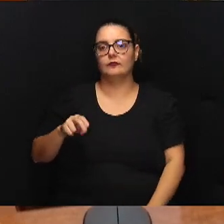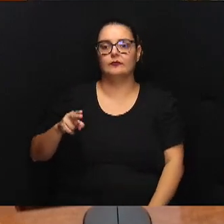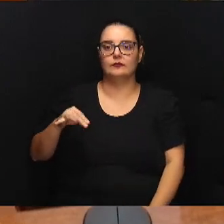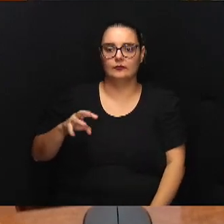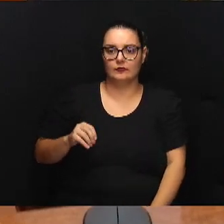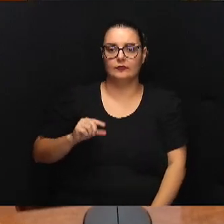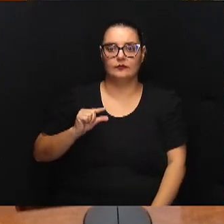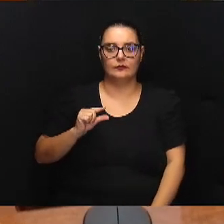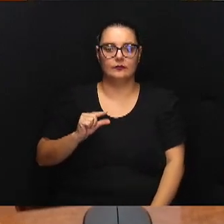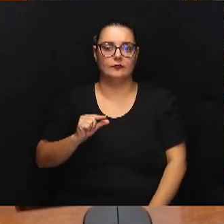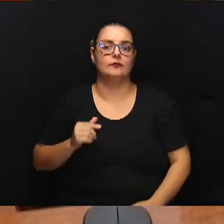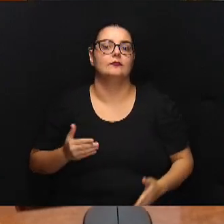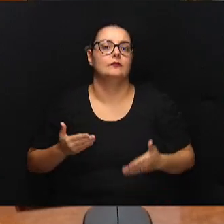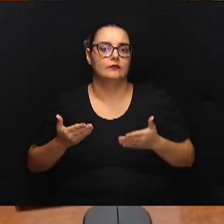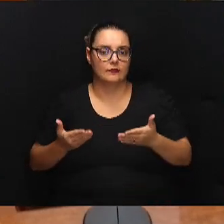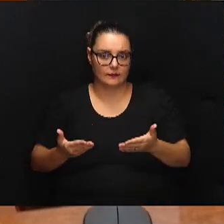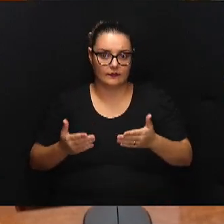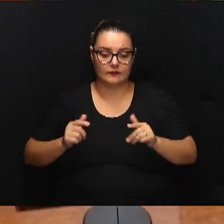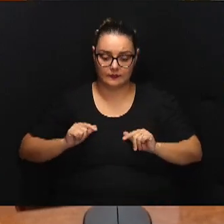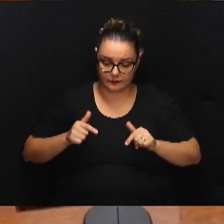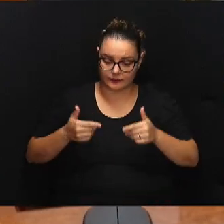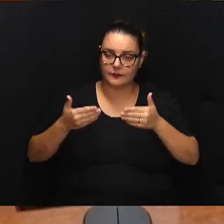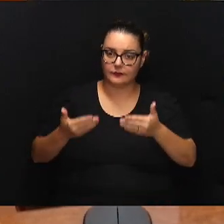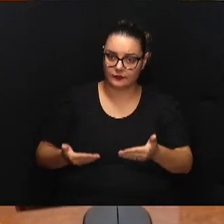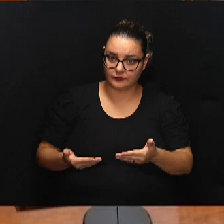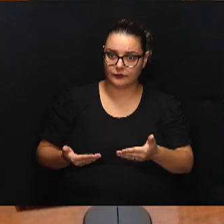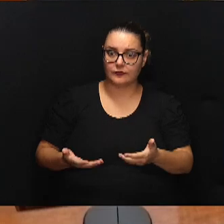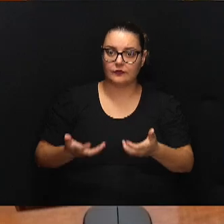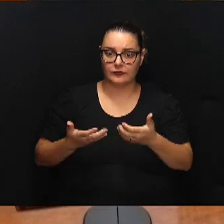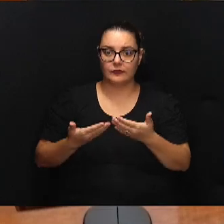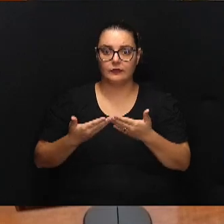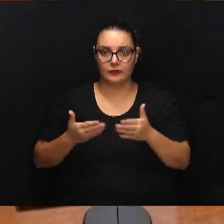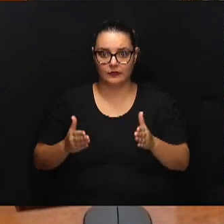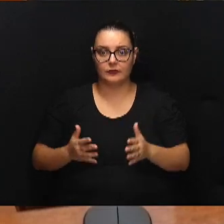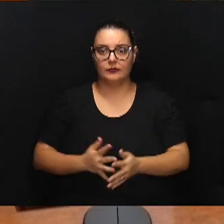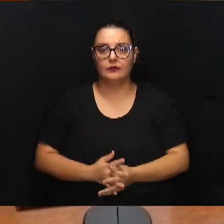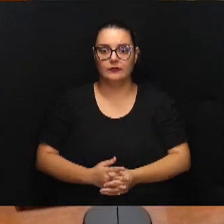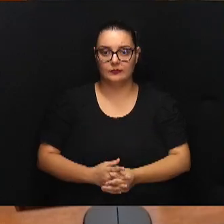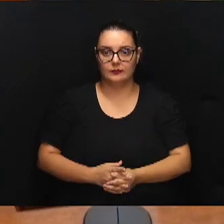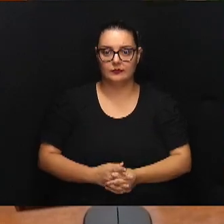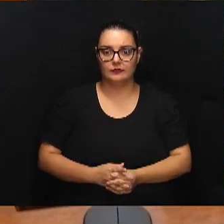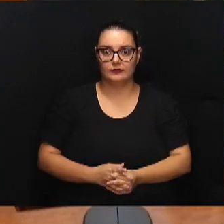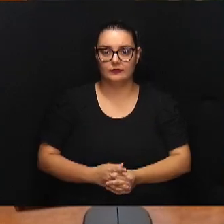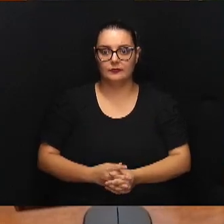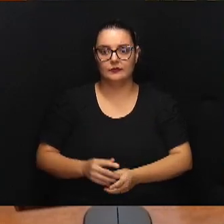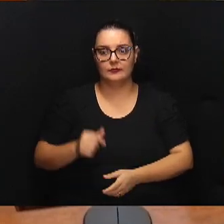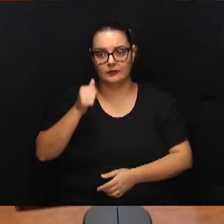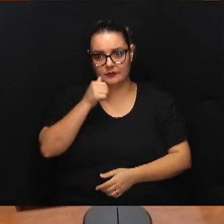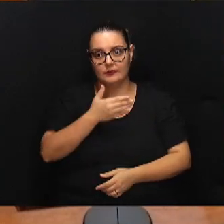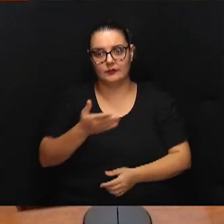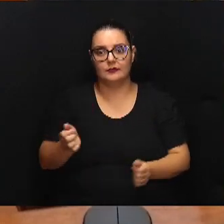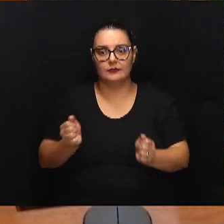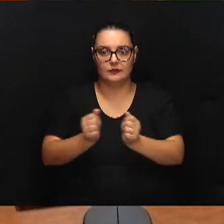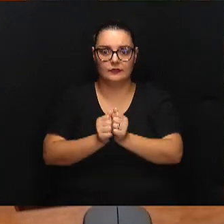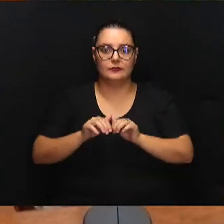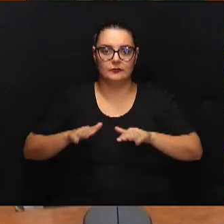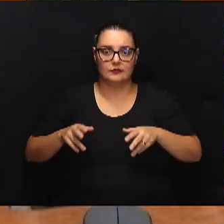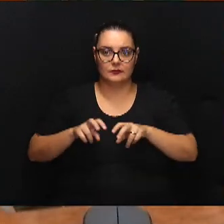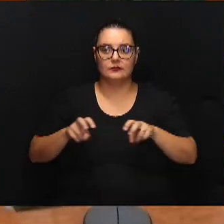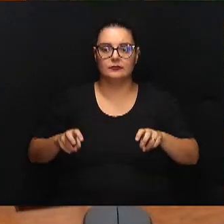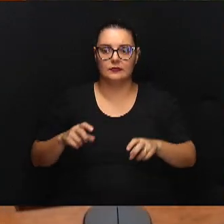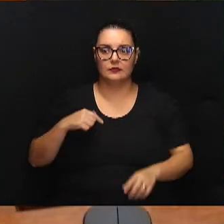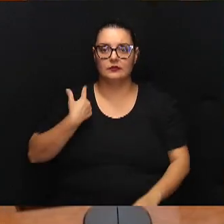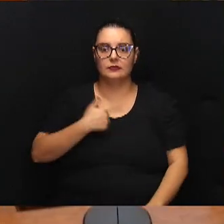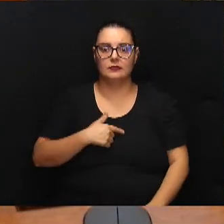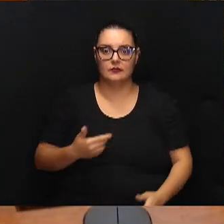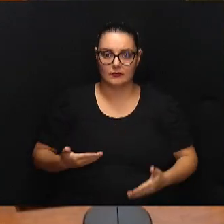pouco isso que a gente vai trazer para essa luta. E aí eu queria passar, então, a palavra também para as meninas que estão compondo a mesa conosco, para a gente